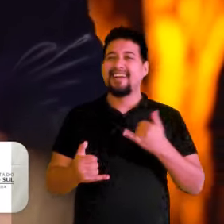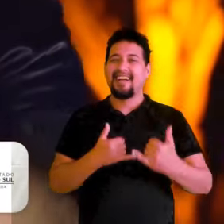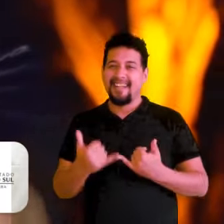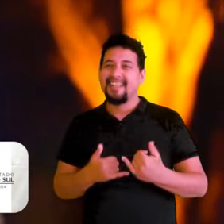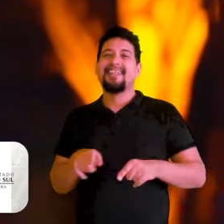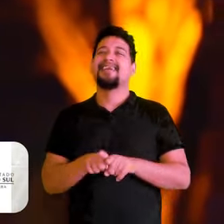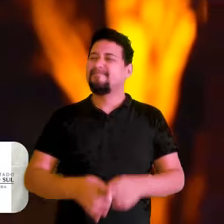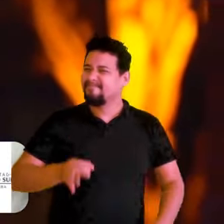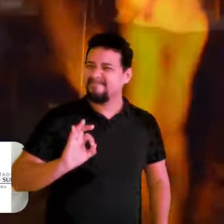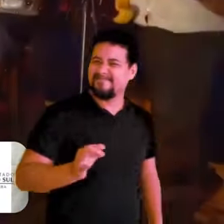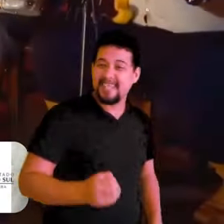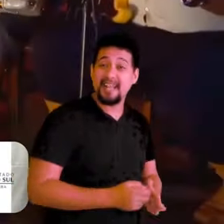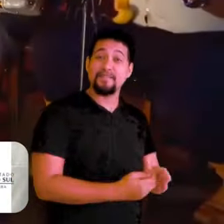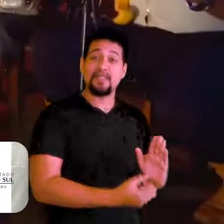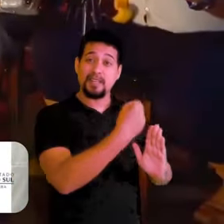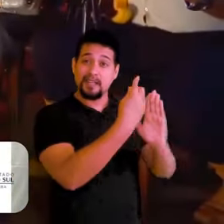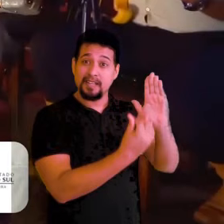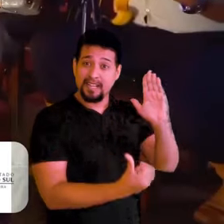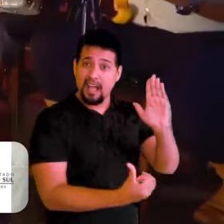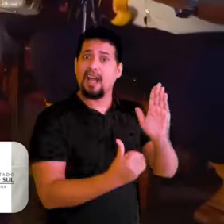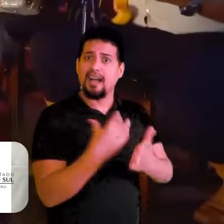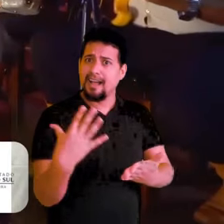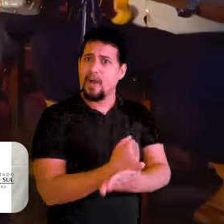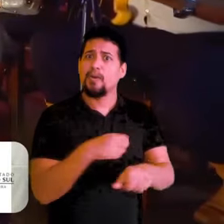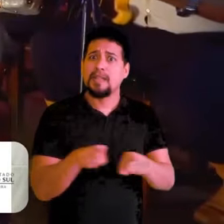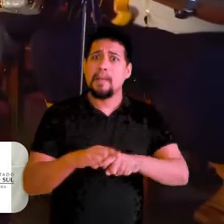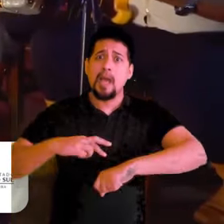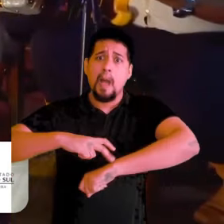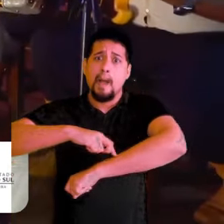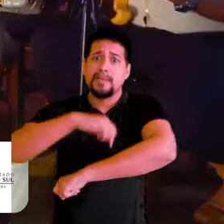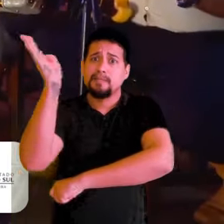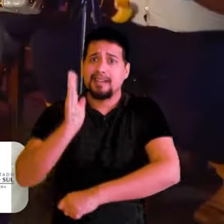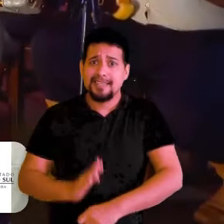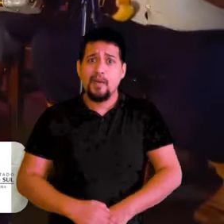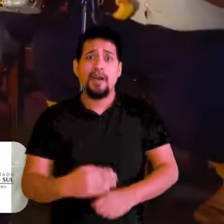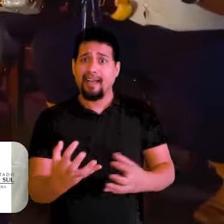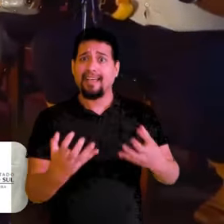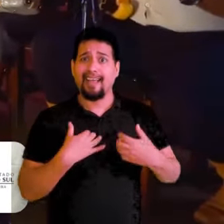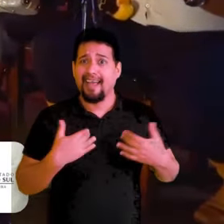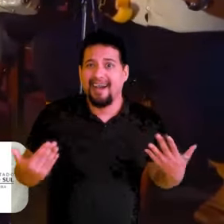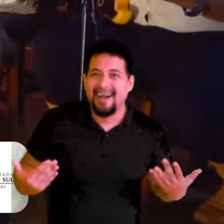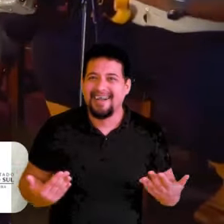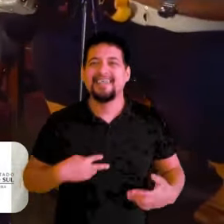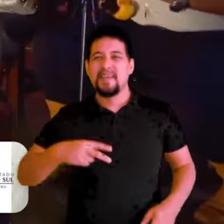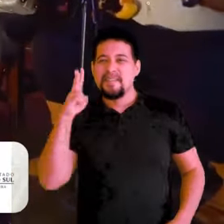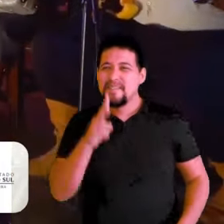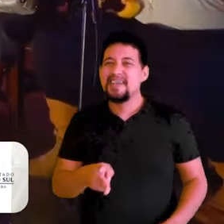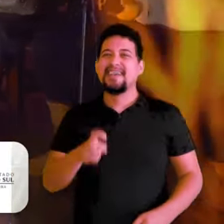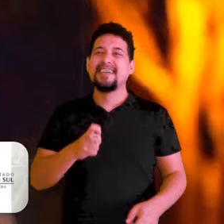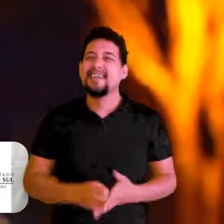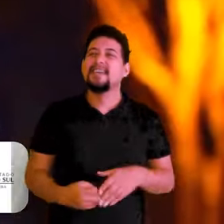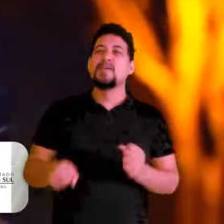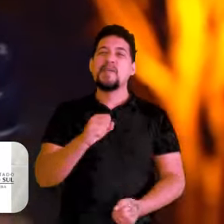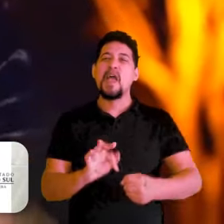joguinho à toa. Acertei as 6 dezenas, hoje até a Miss Brasil corre atrás da minha pessoa. Quem me vê e quem